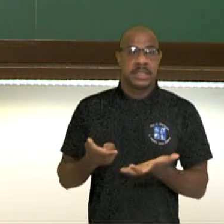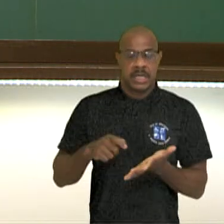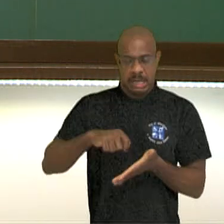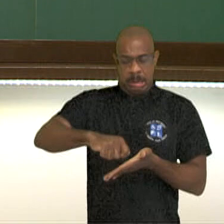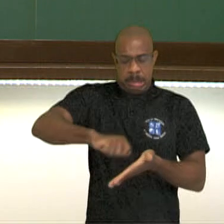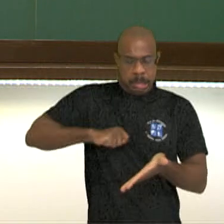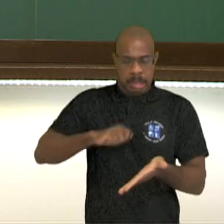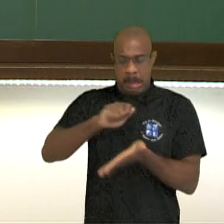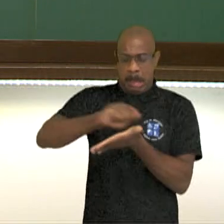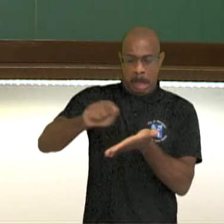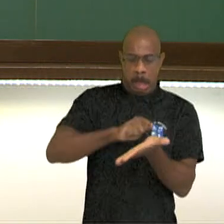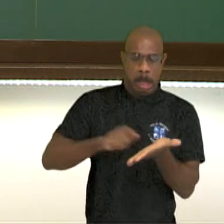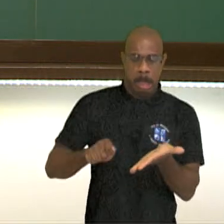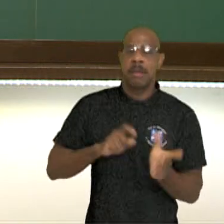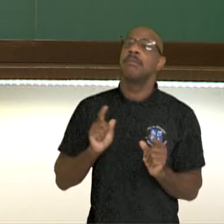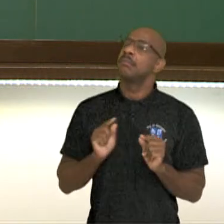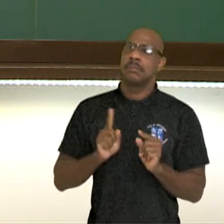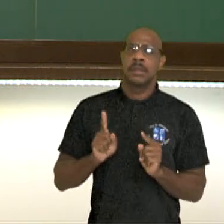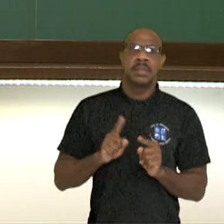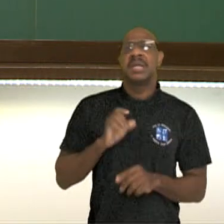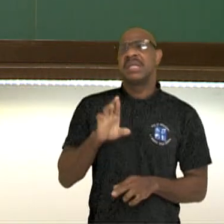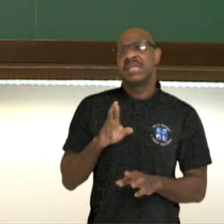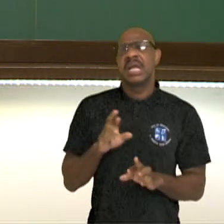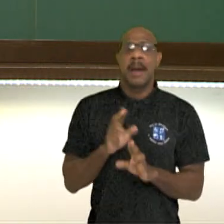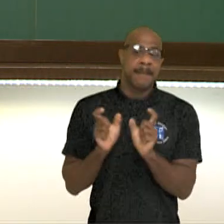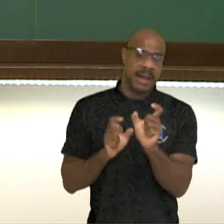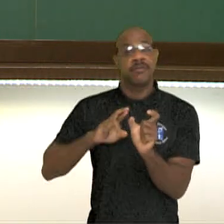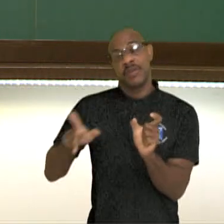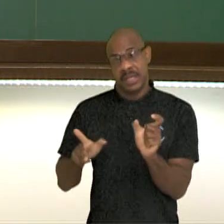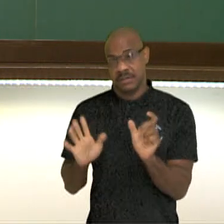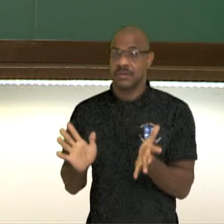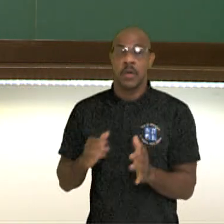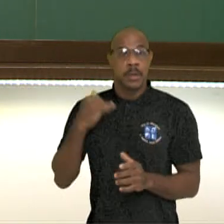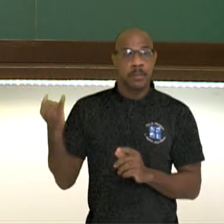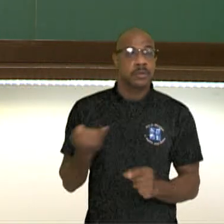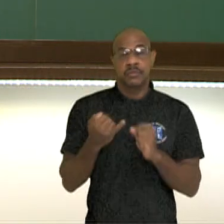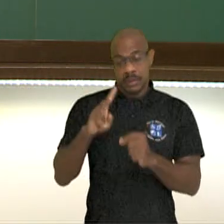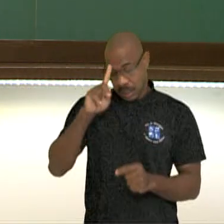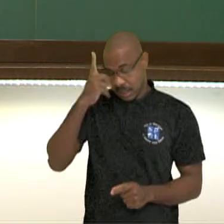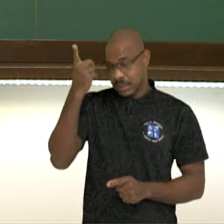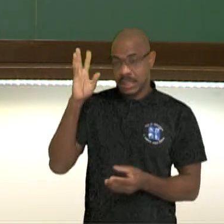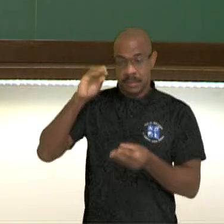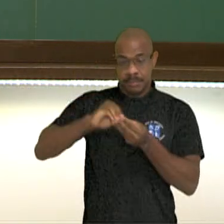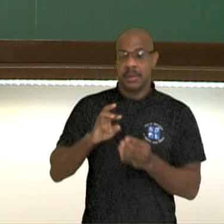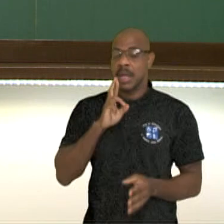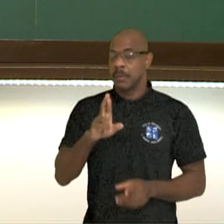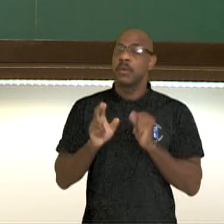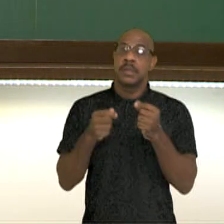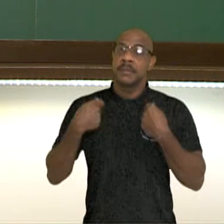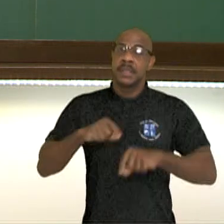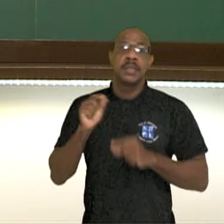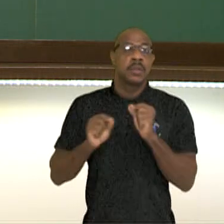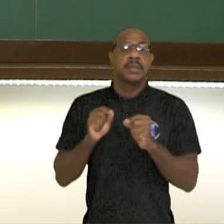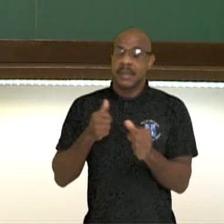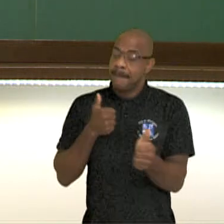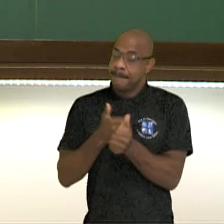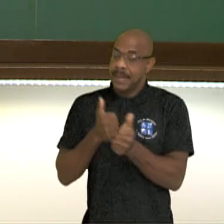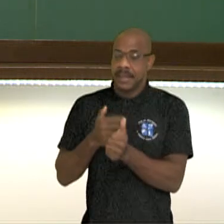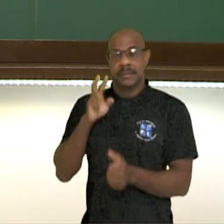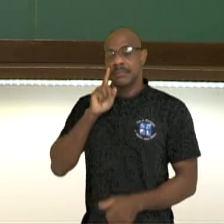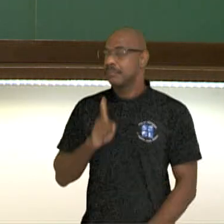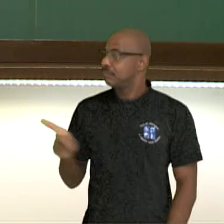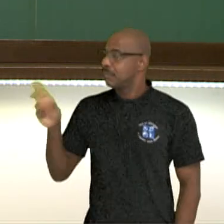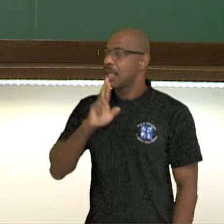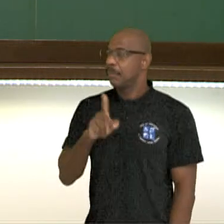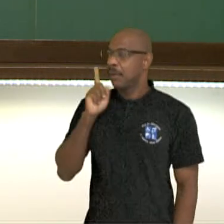precisa sair apagando tudo, caso as palavras estejam diferentes. O importante é que a ideia central da sua resposta esteja próxima à ideia central